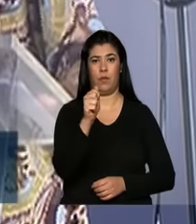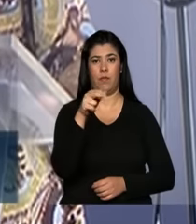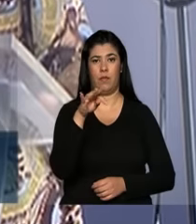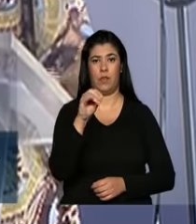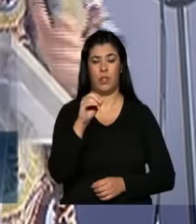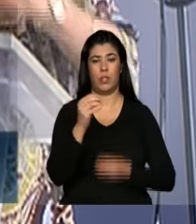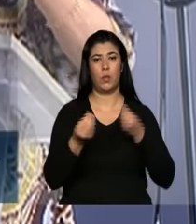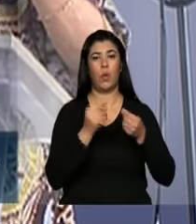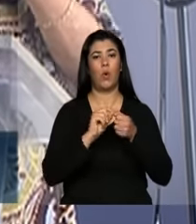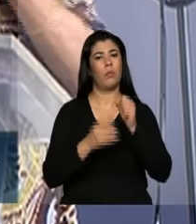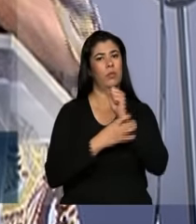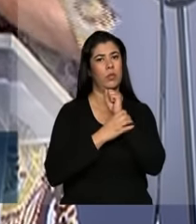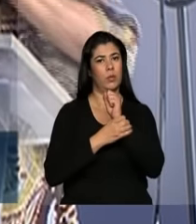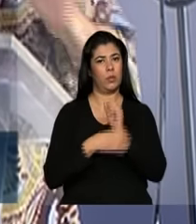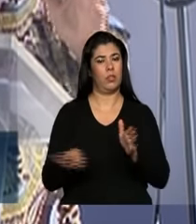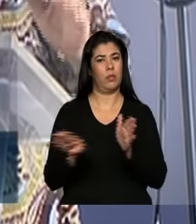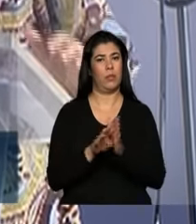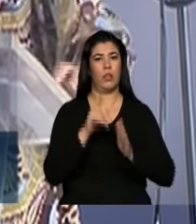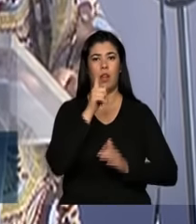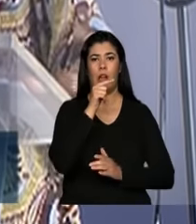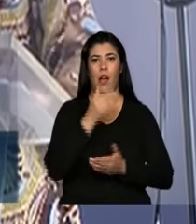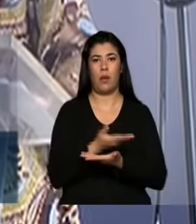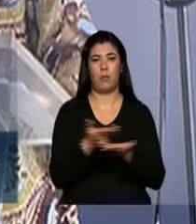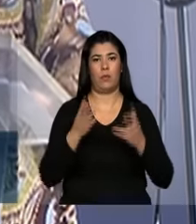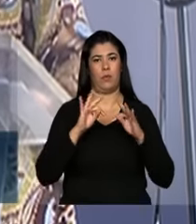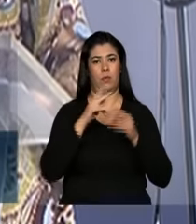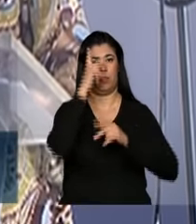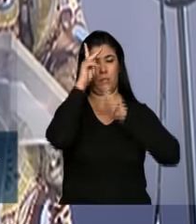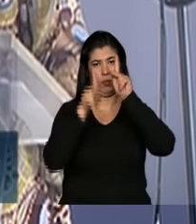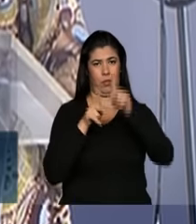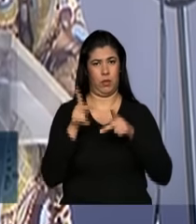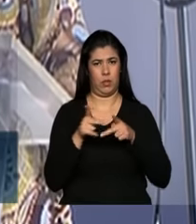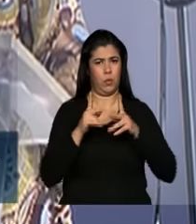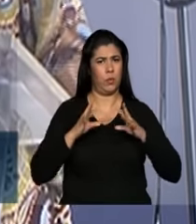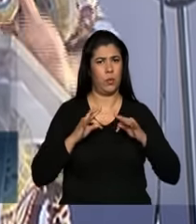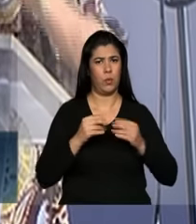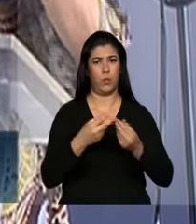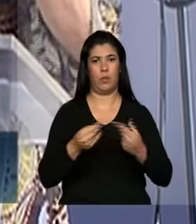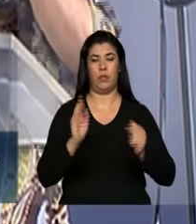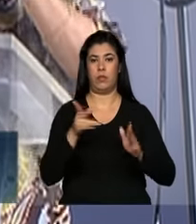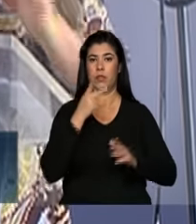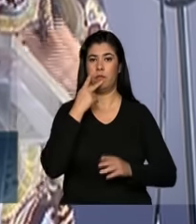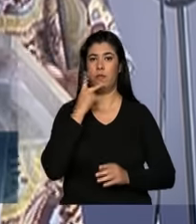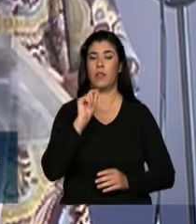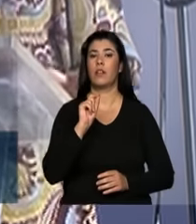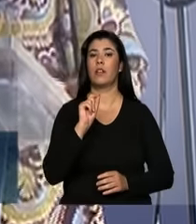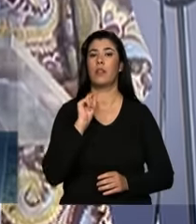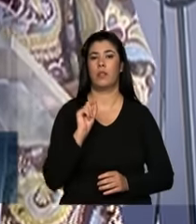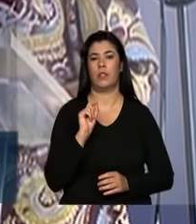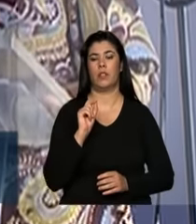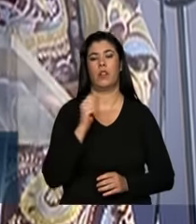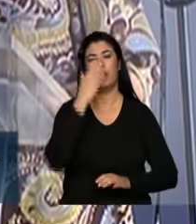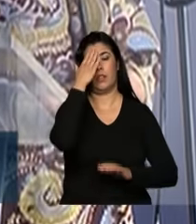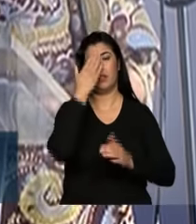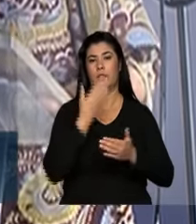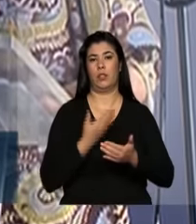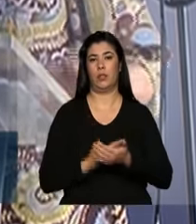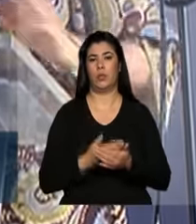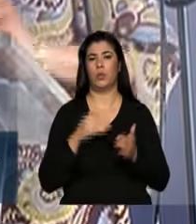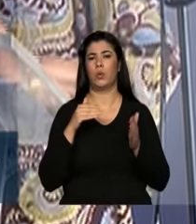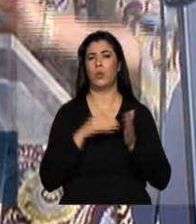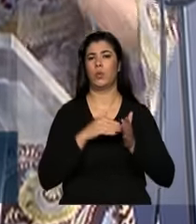vocês. Com tudo isso que eu falei, eu quero dizer uma coisa. Eu acho que